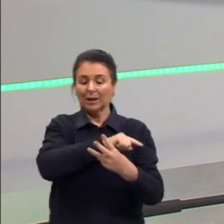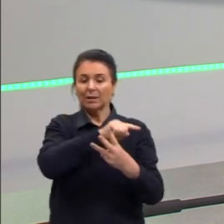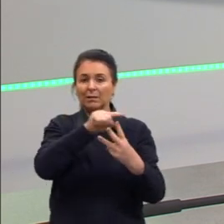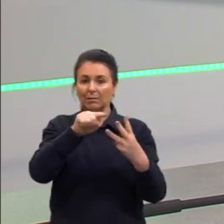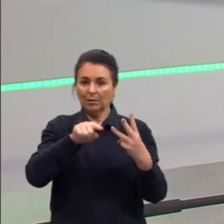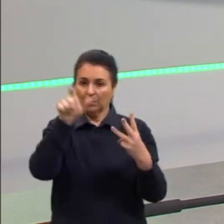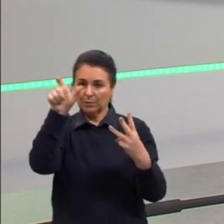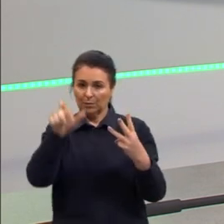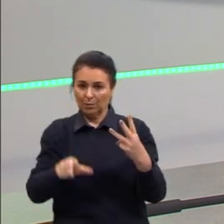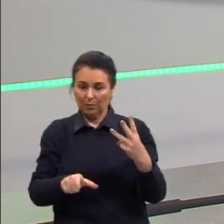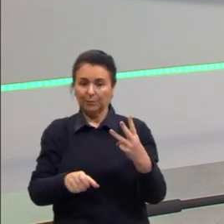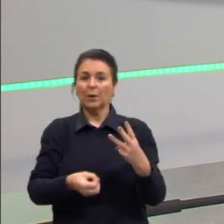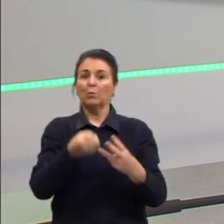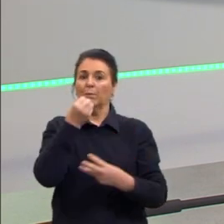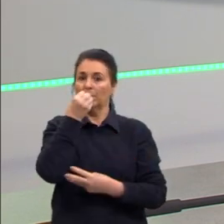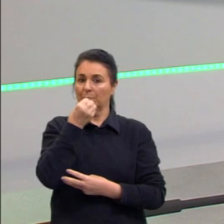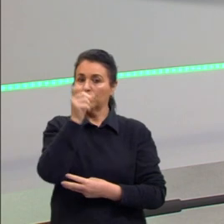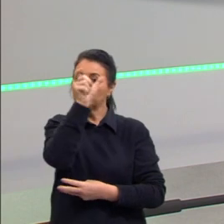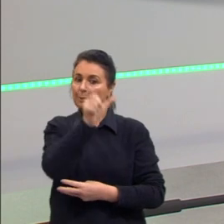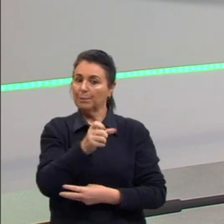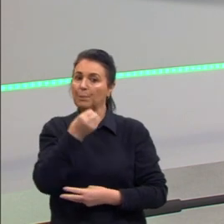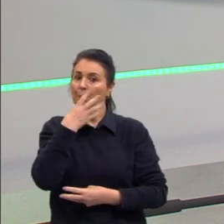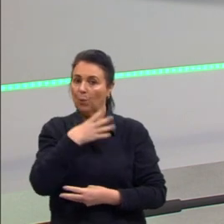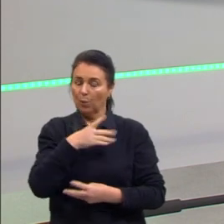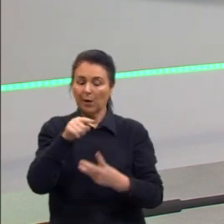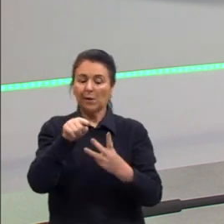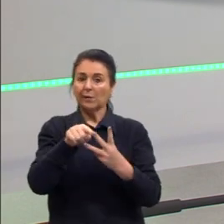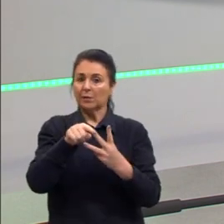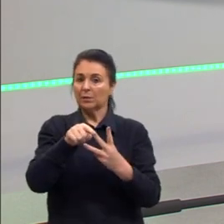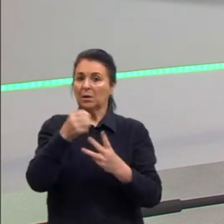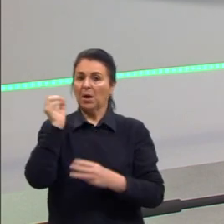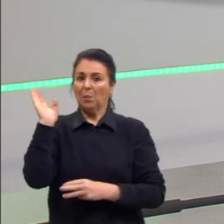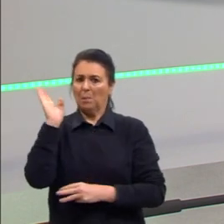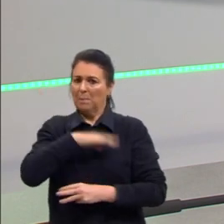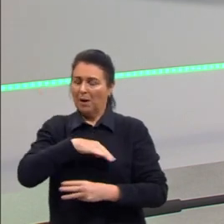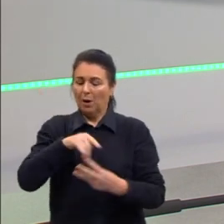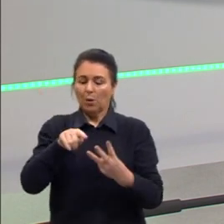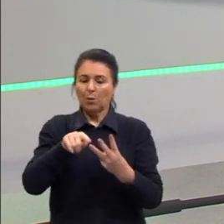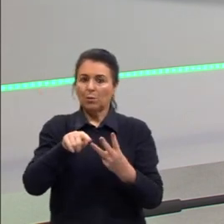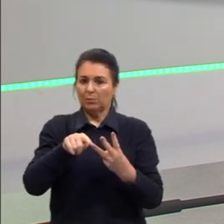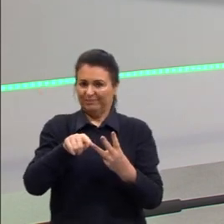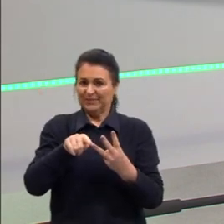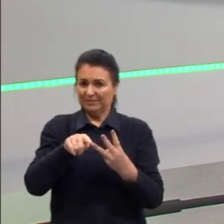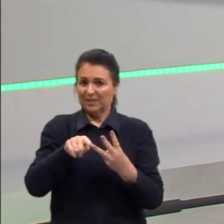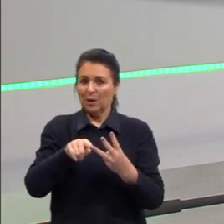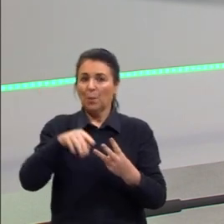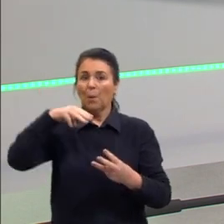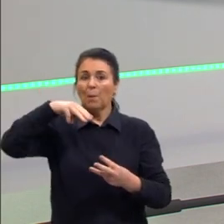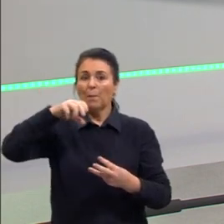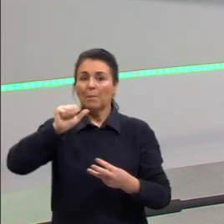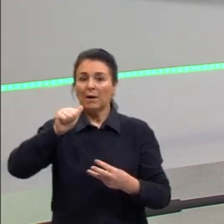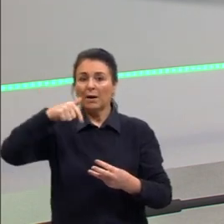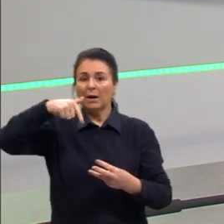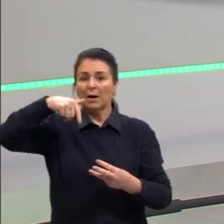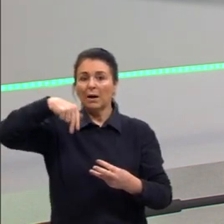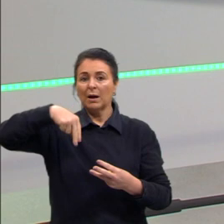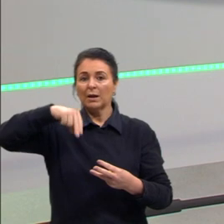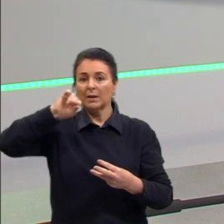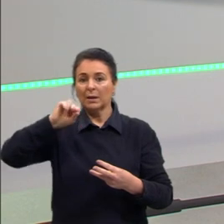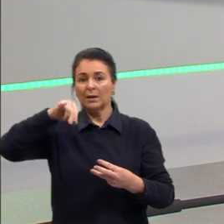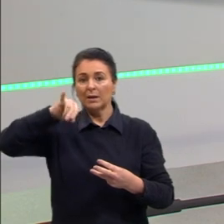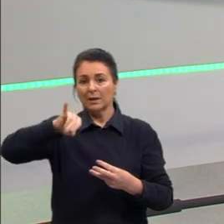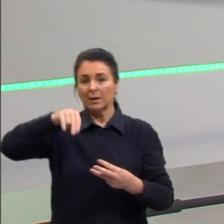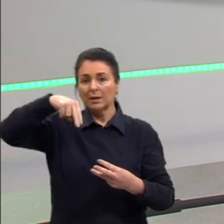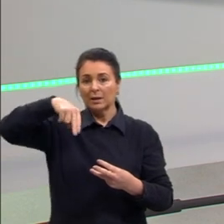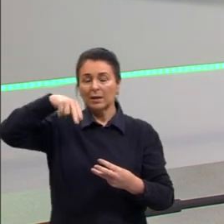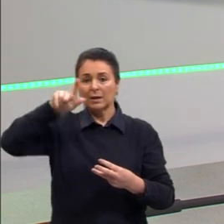formado pelo bem e pelo mal a gente chama isso de maniqueísmo e o maniqueísmo nós temos uma moça que